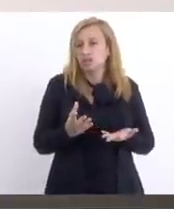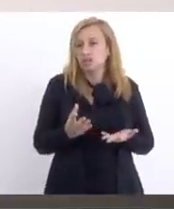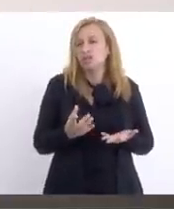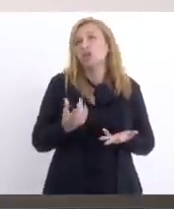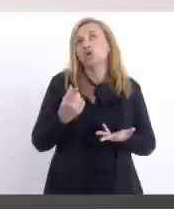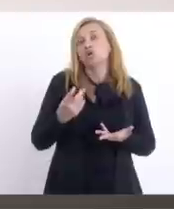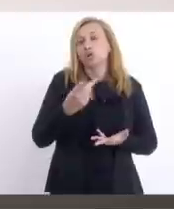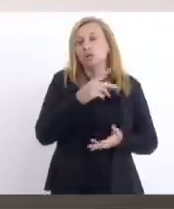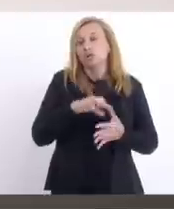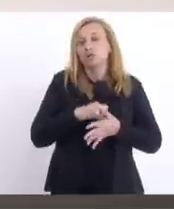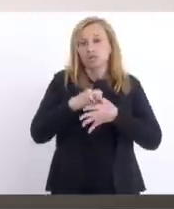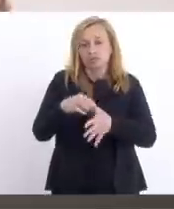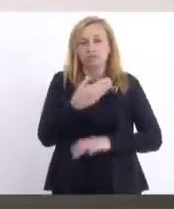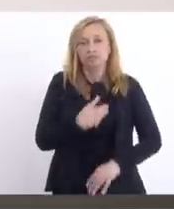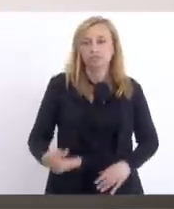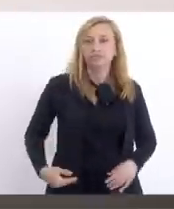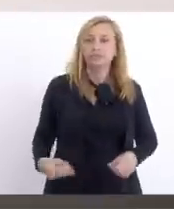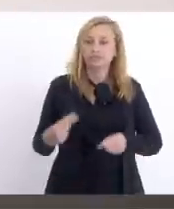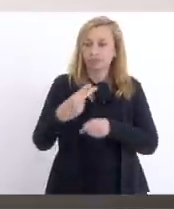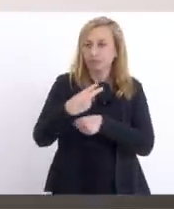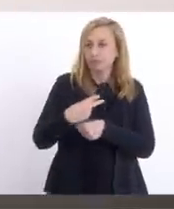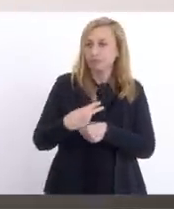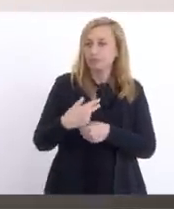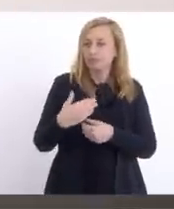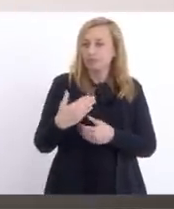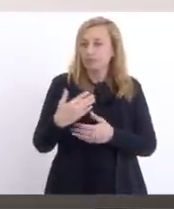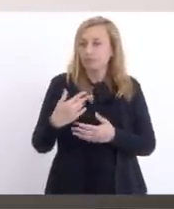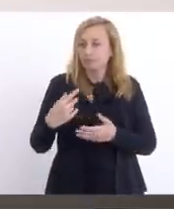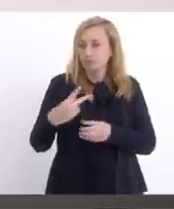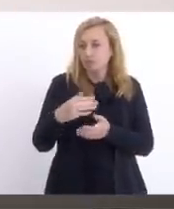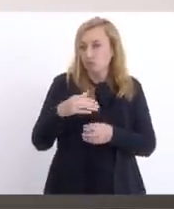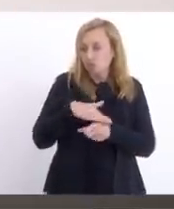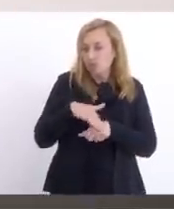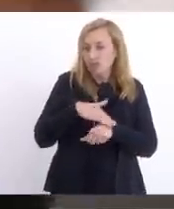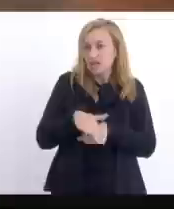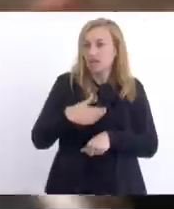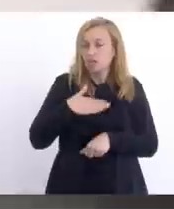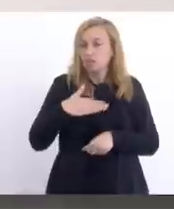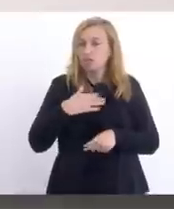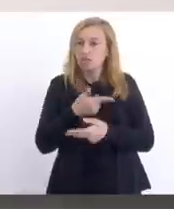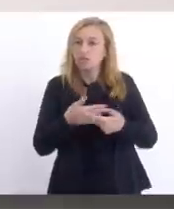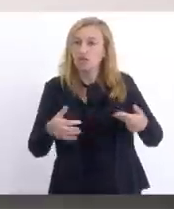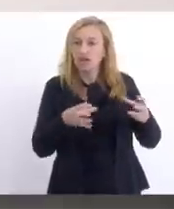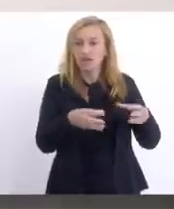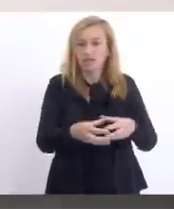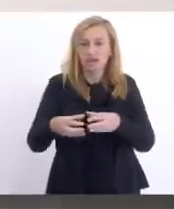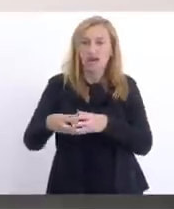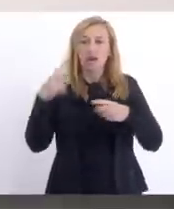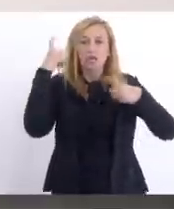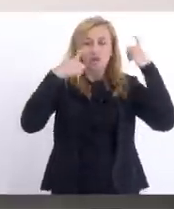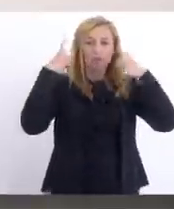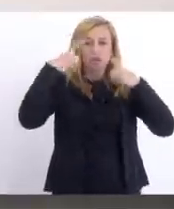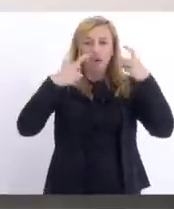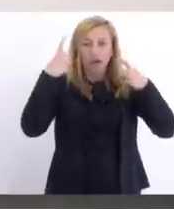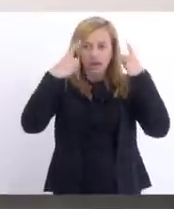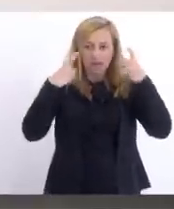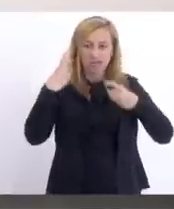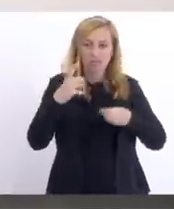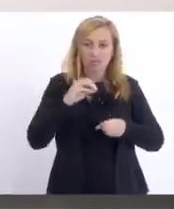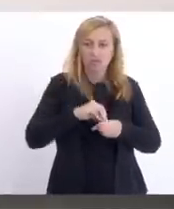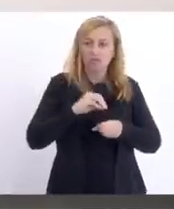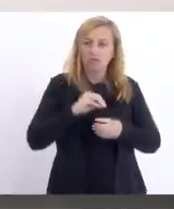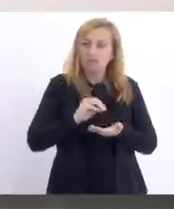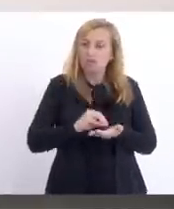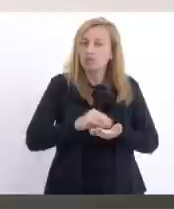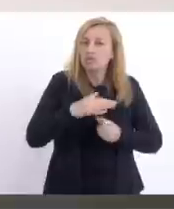líder do governo, fui procurado, senhor presidente, e aqui por vários setores, preocupados com a instabilidade que pode